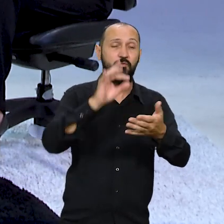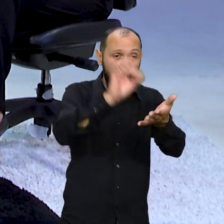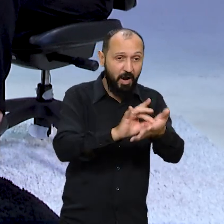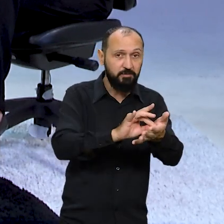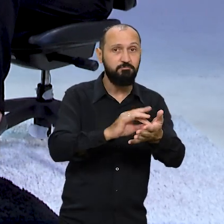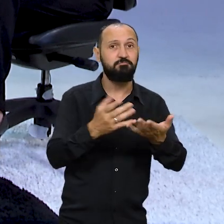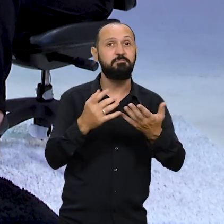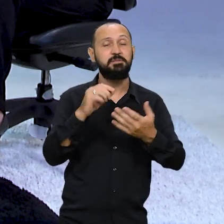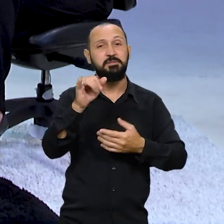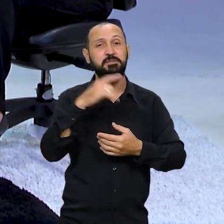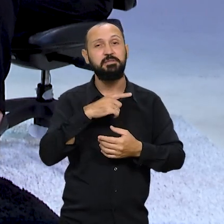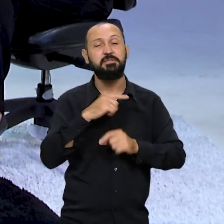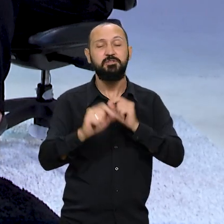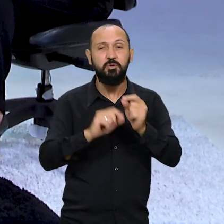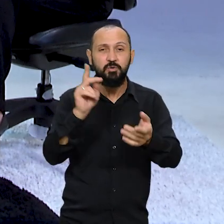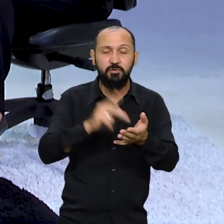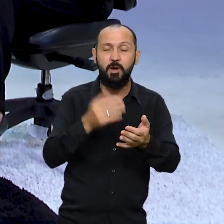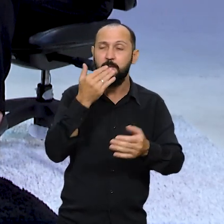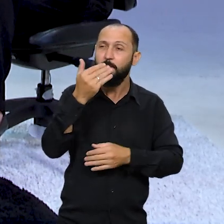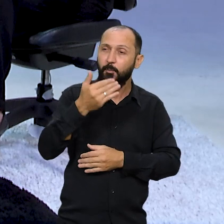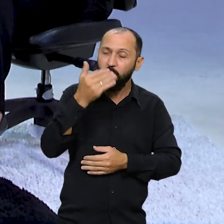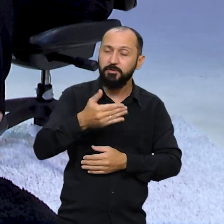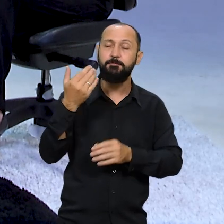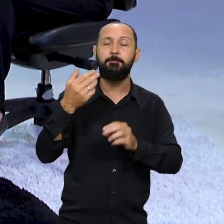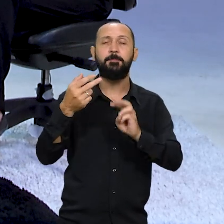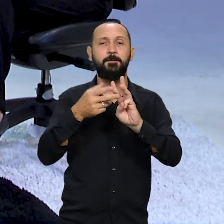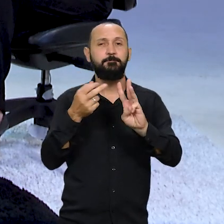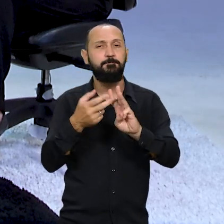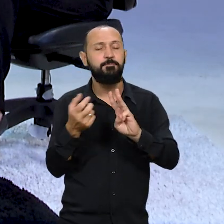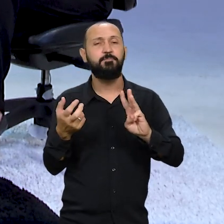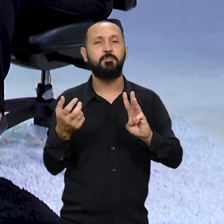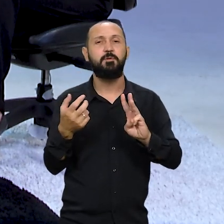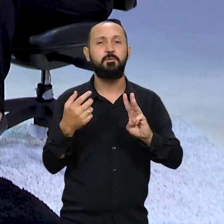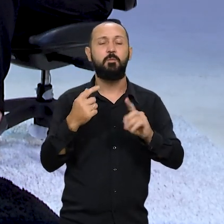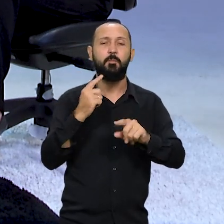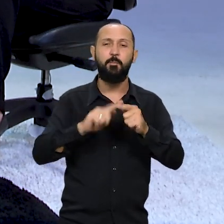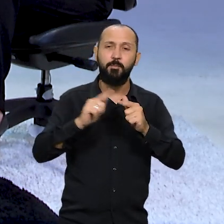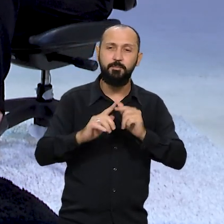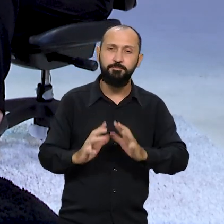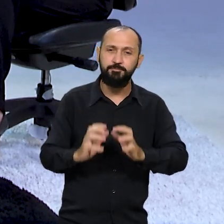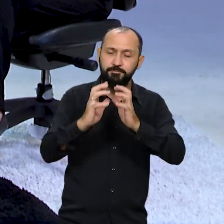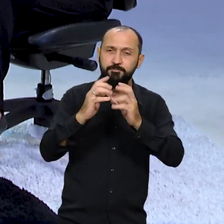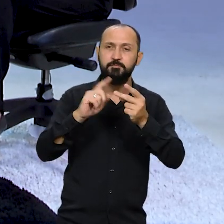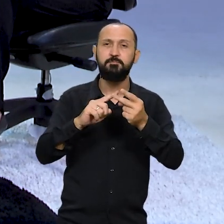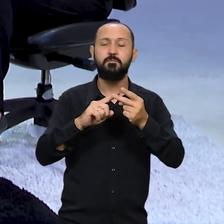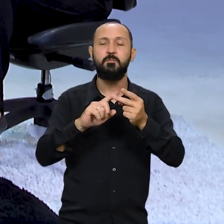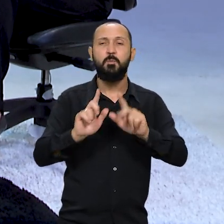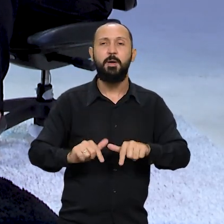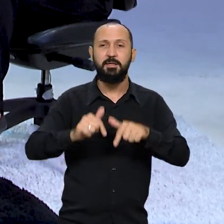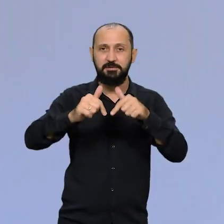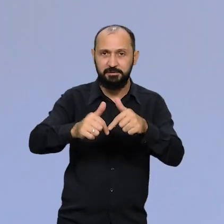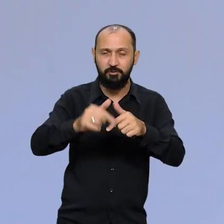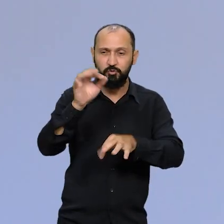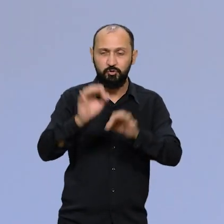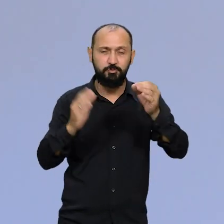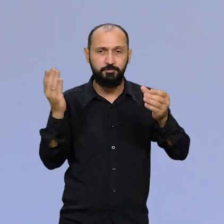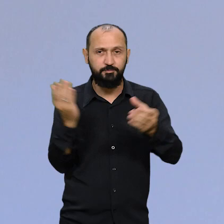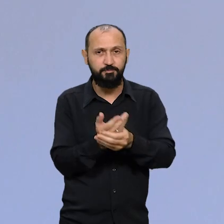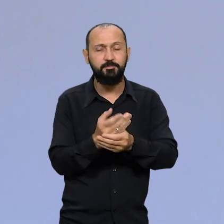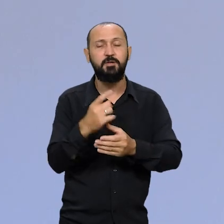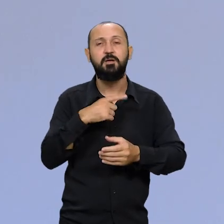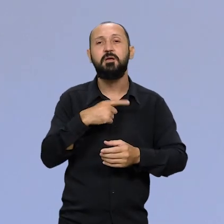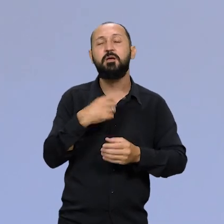as terras nas quais os índios estão em 88, e o esbulho renitente, para ele ter força de afastar o marco